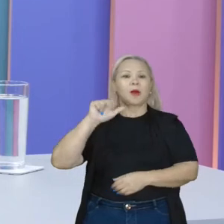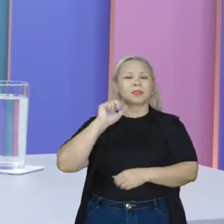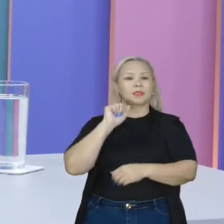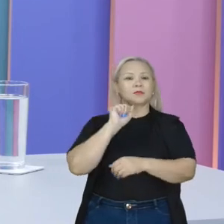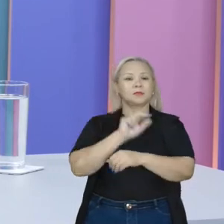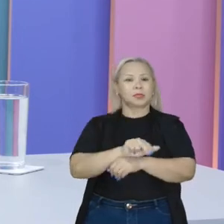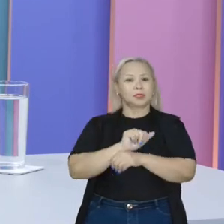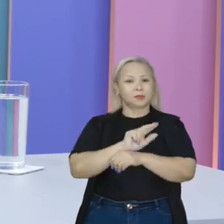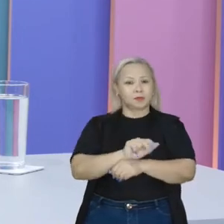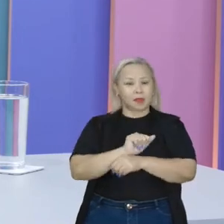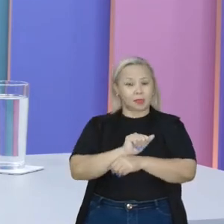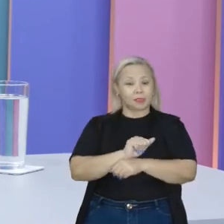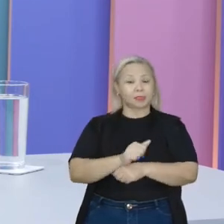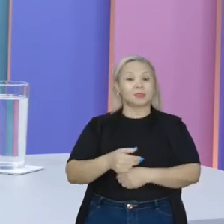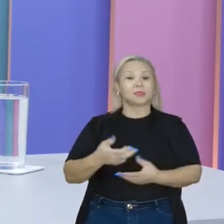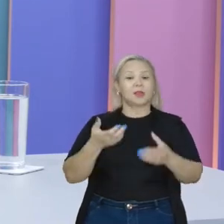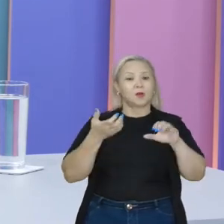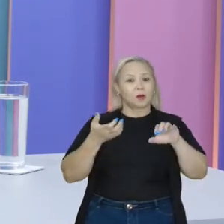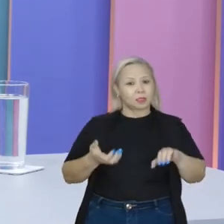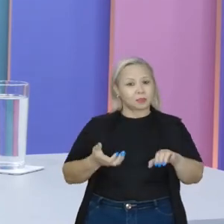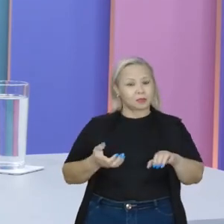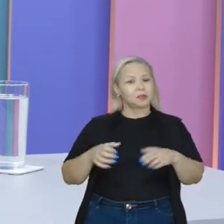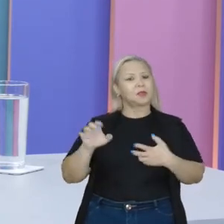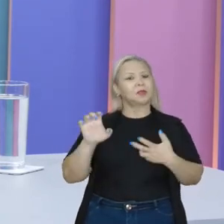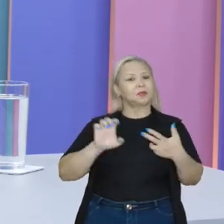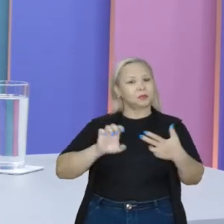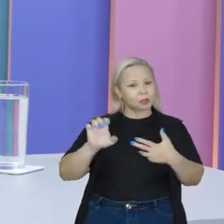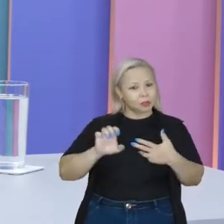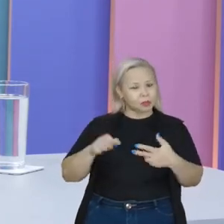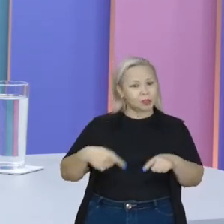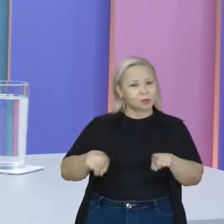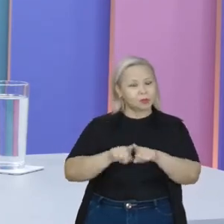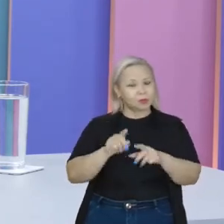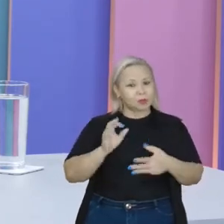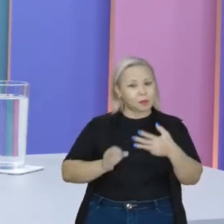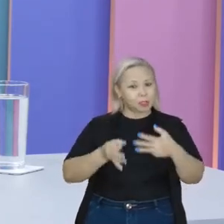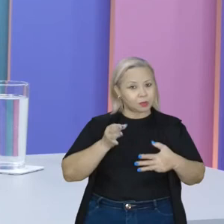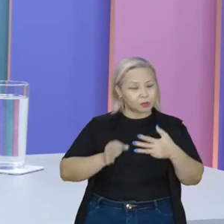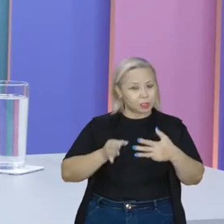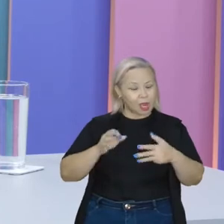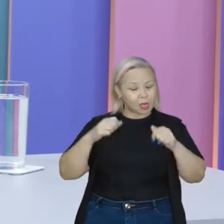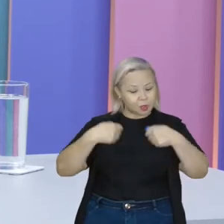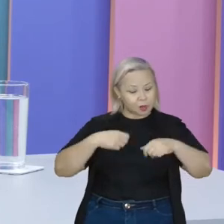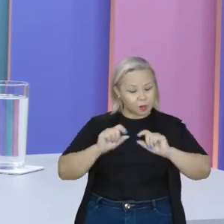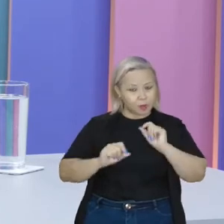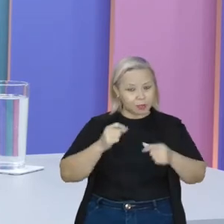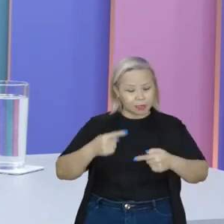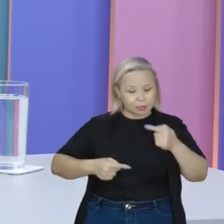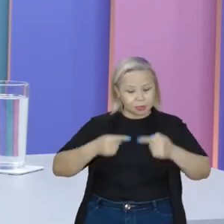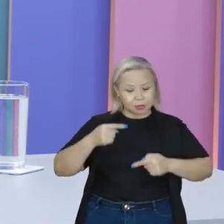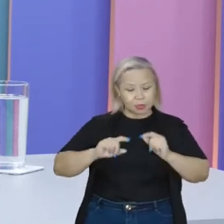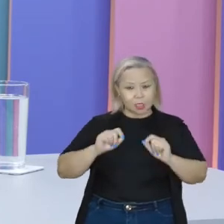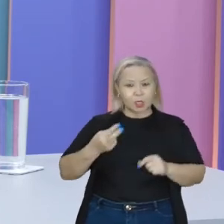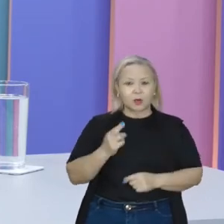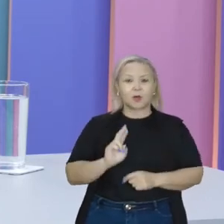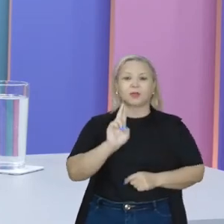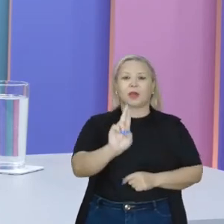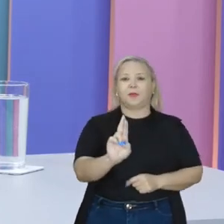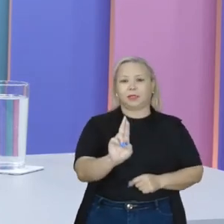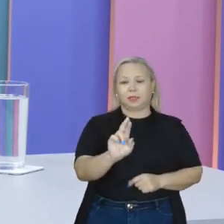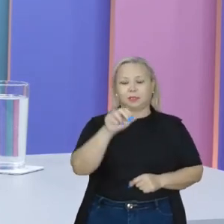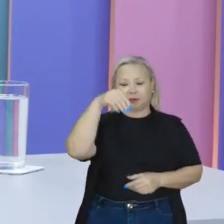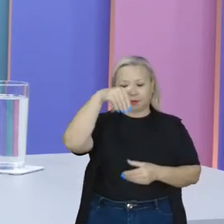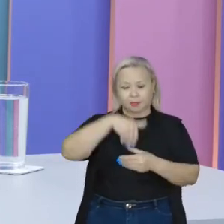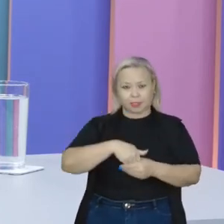Congresso Nacional, nos executivos e também no Judiciário, porque também precisamos discutir a nossa representação dentro